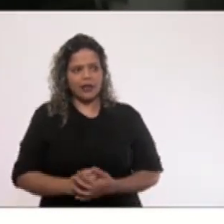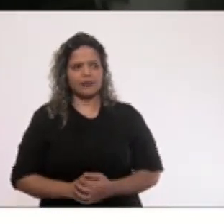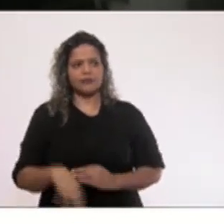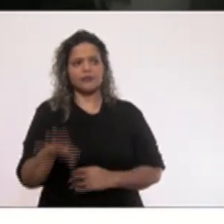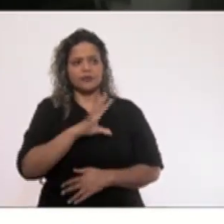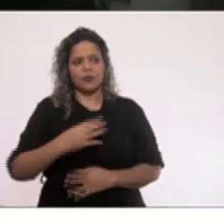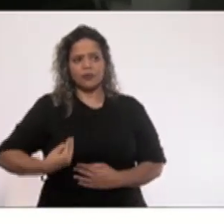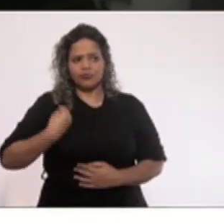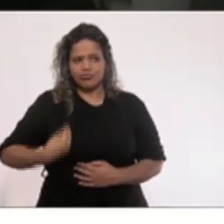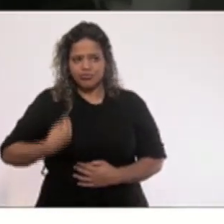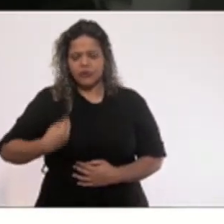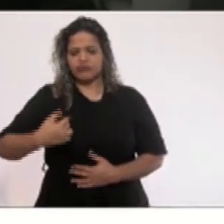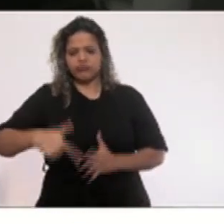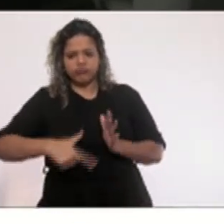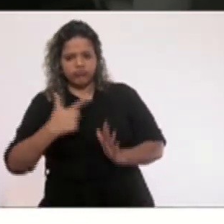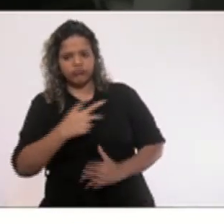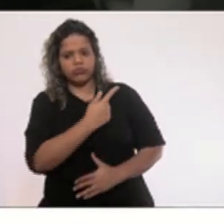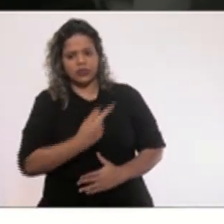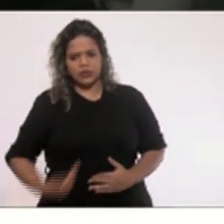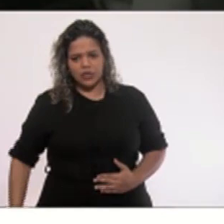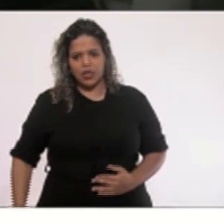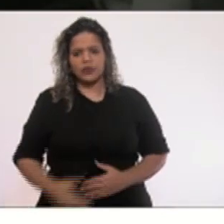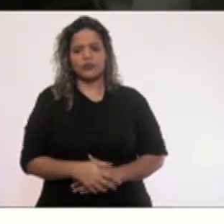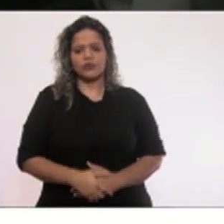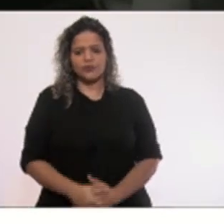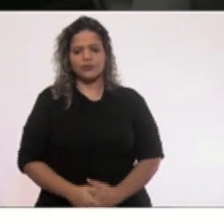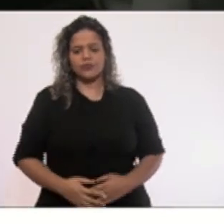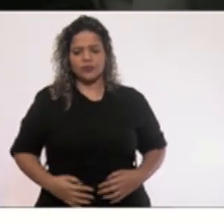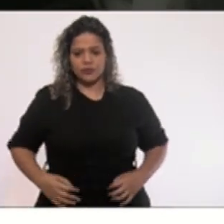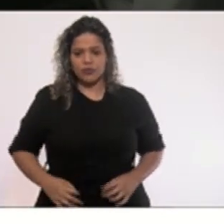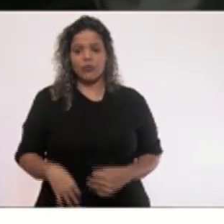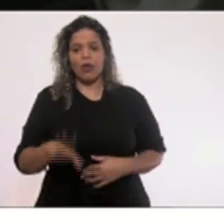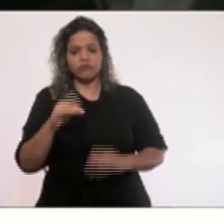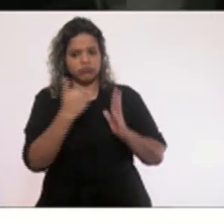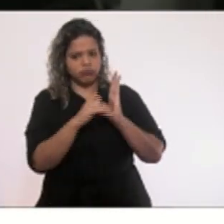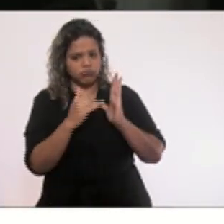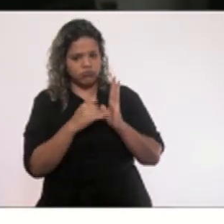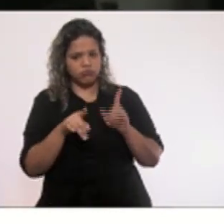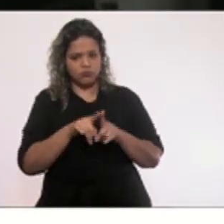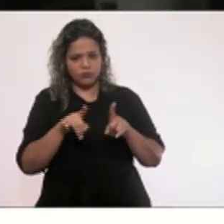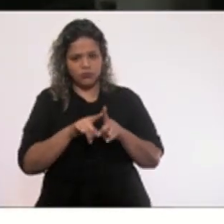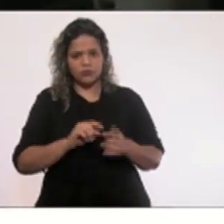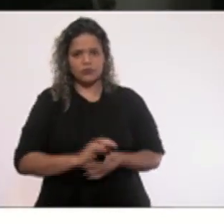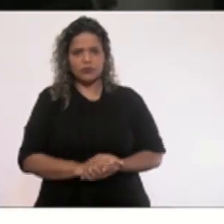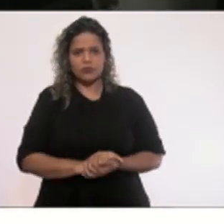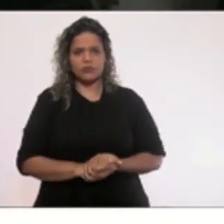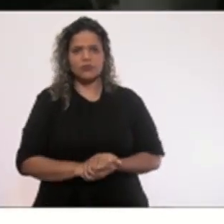o vice-presidente e a secretária.